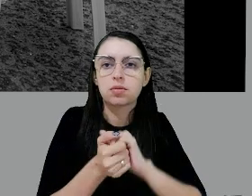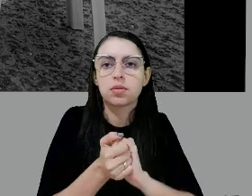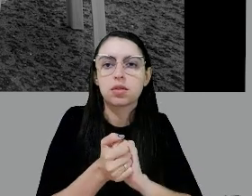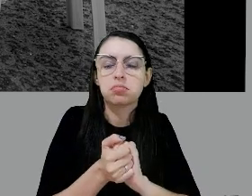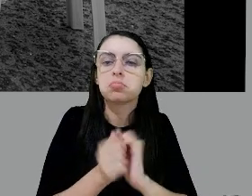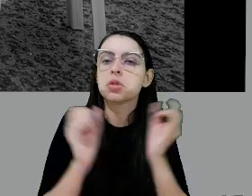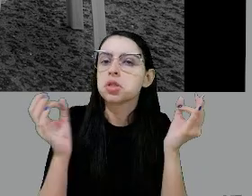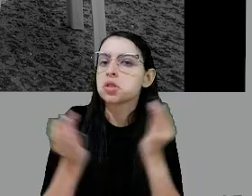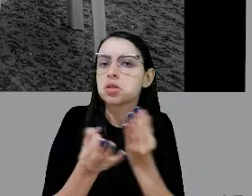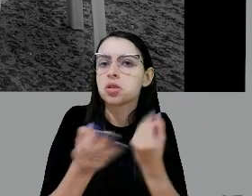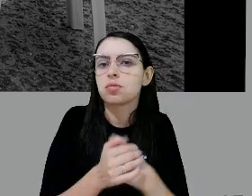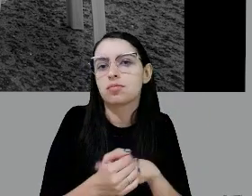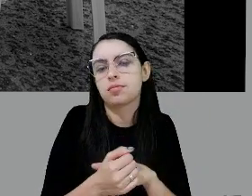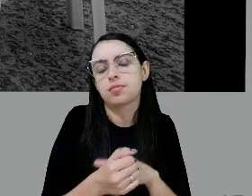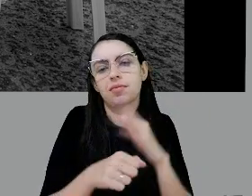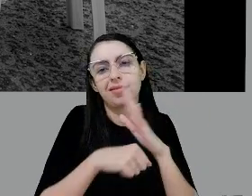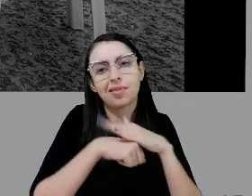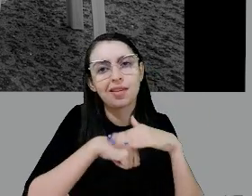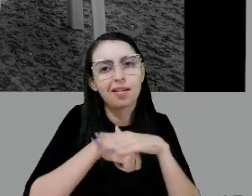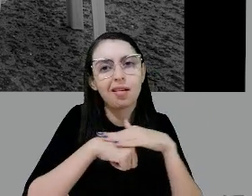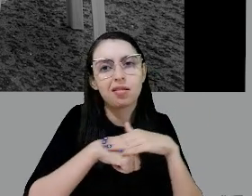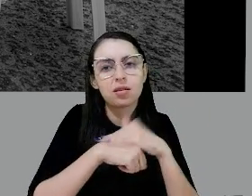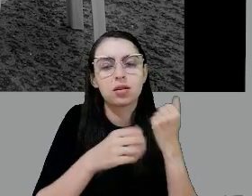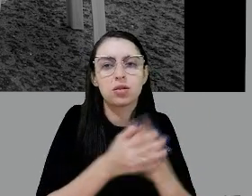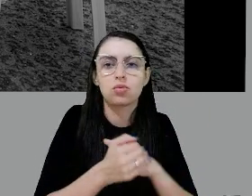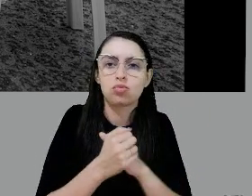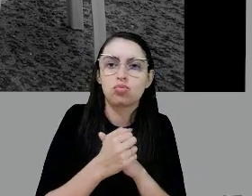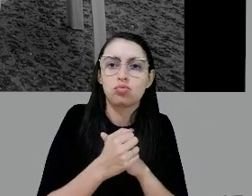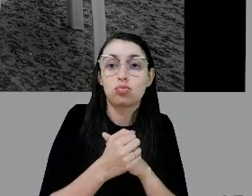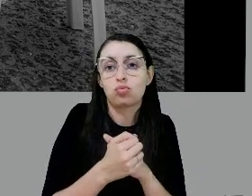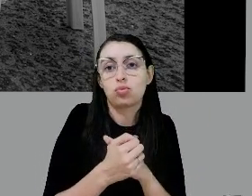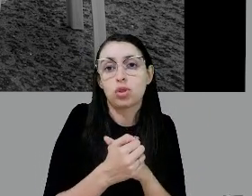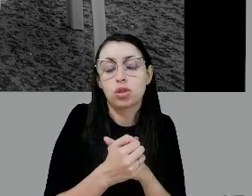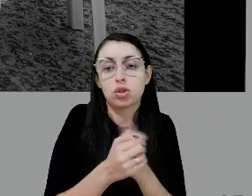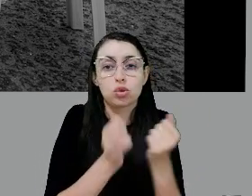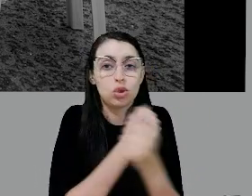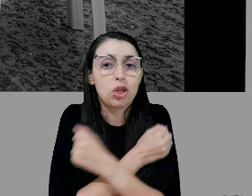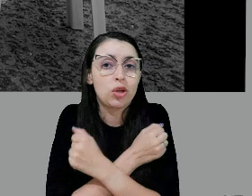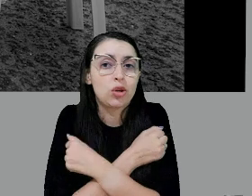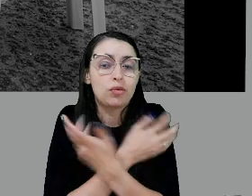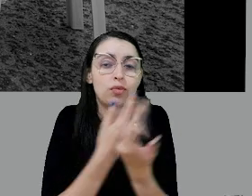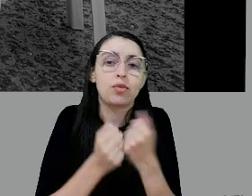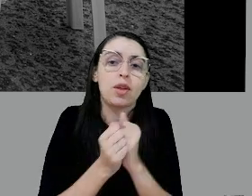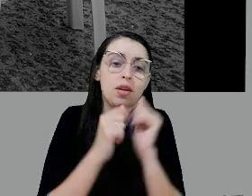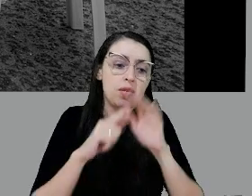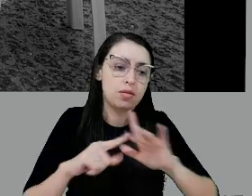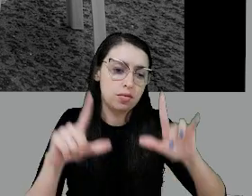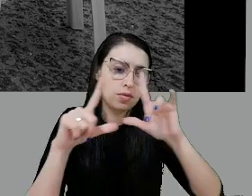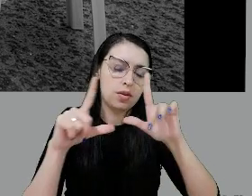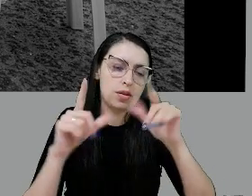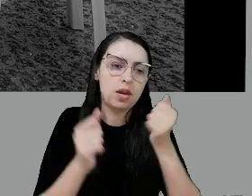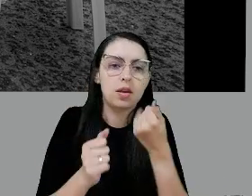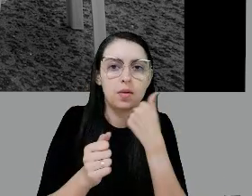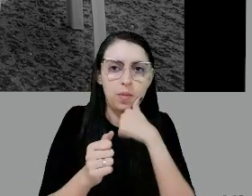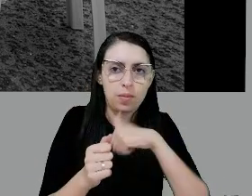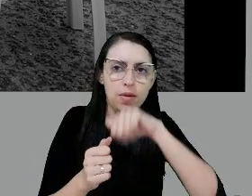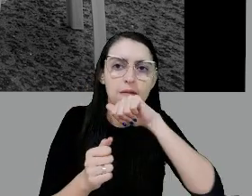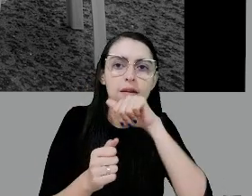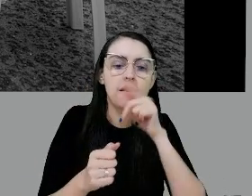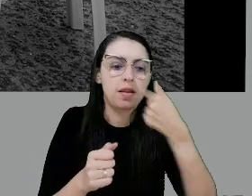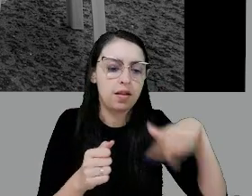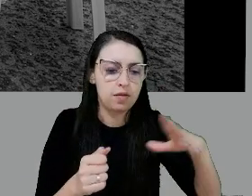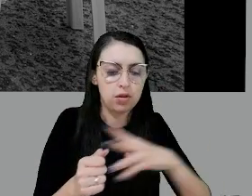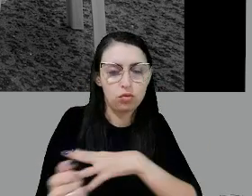essa foto exemplifica muito bem o carinho e o afeto que essa imagem expressa. A